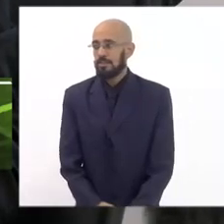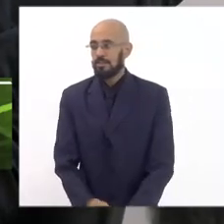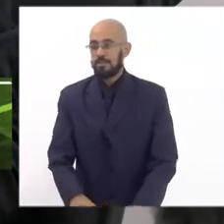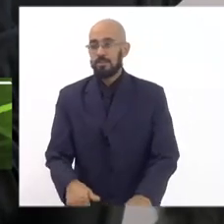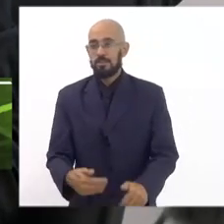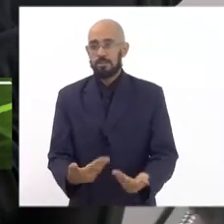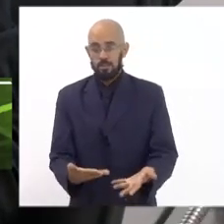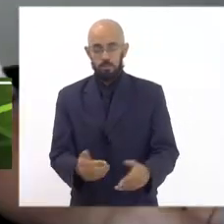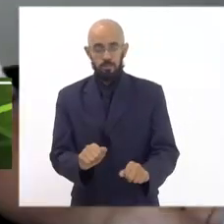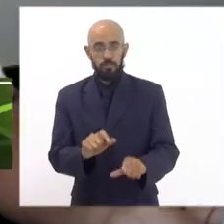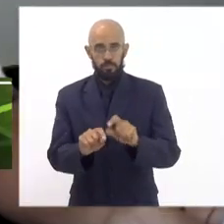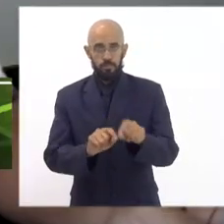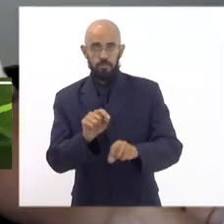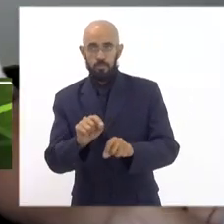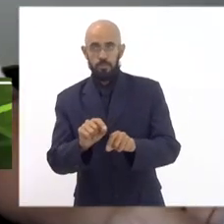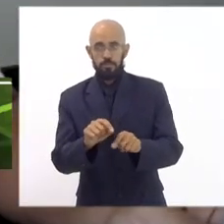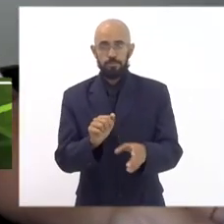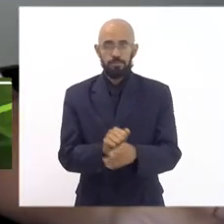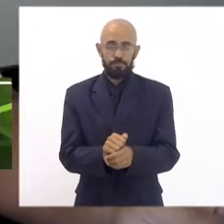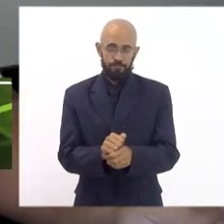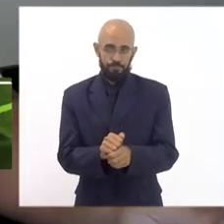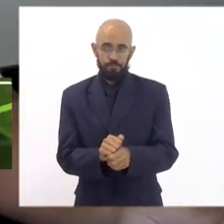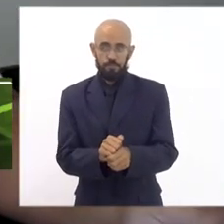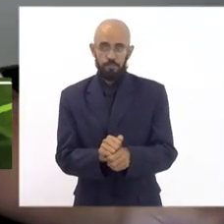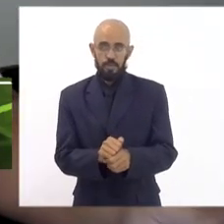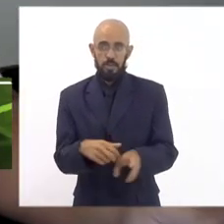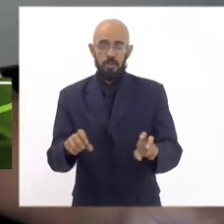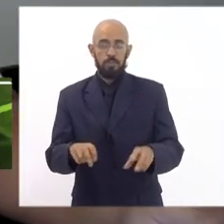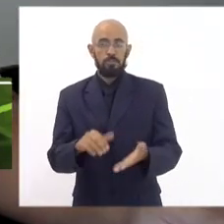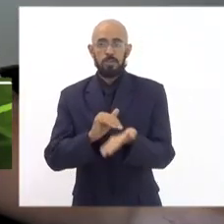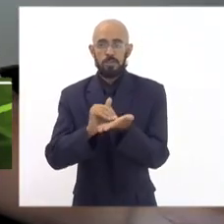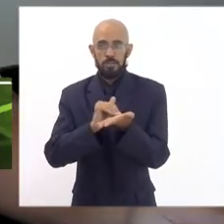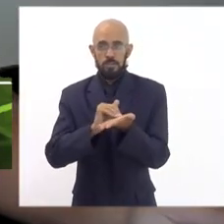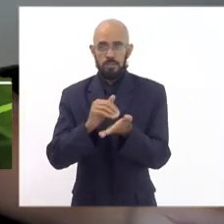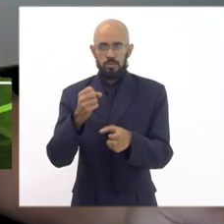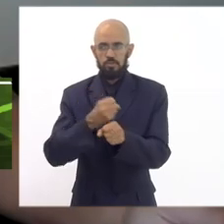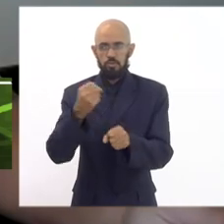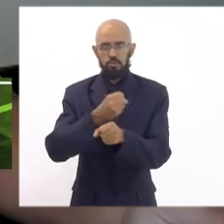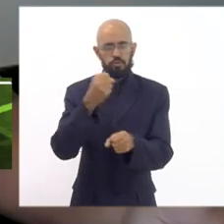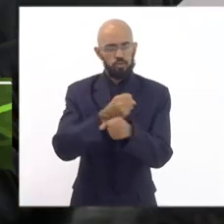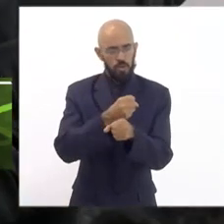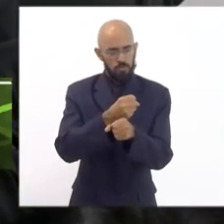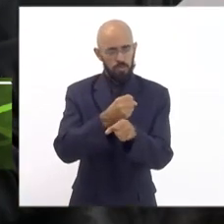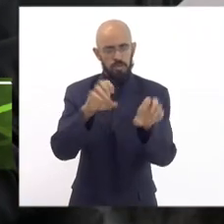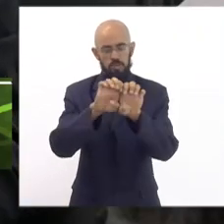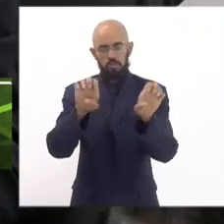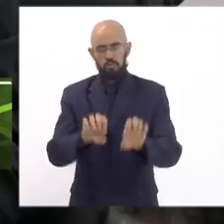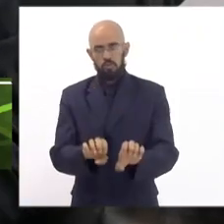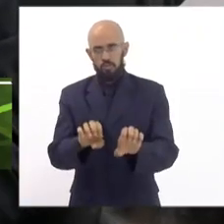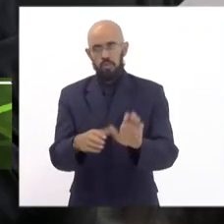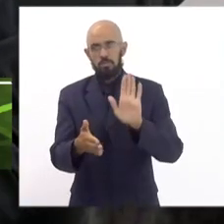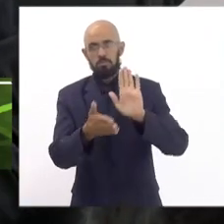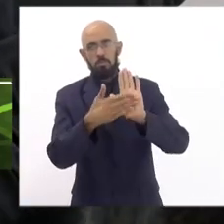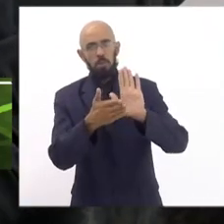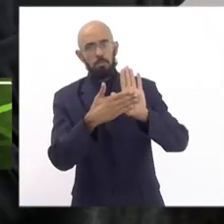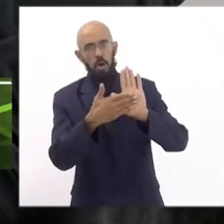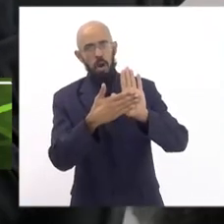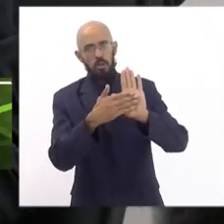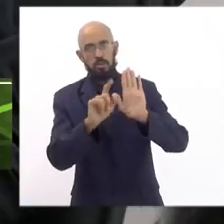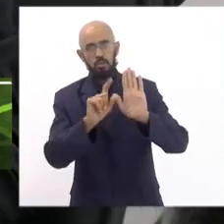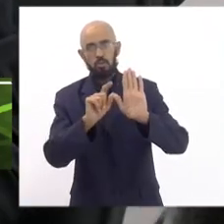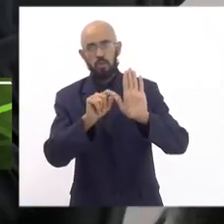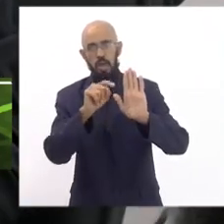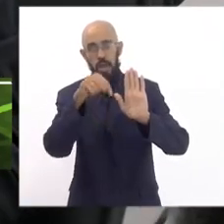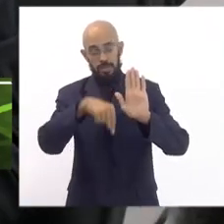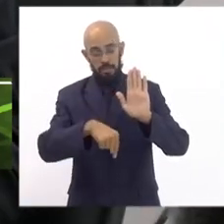Secretaria de Habitação, perdão, a Secretaria de Obras, de Infraestrutura, está propondo encaminhar aqui para a